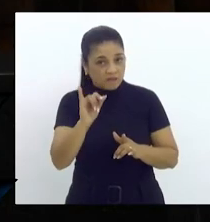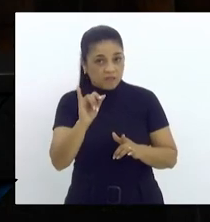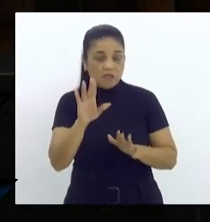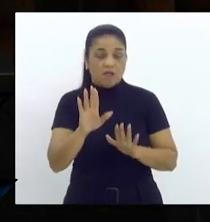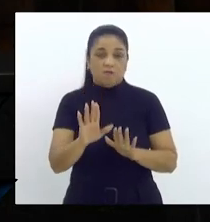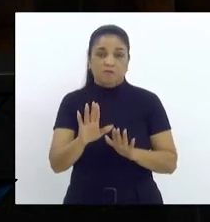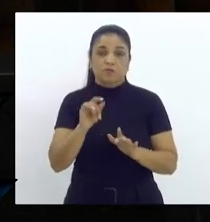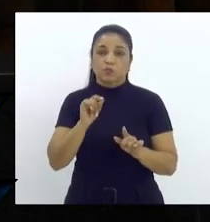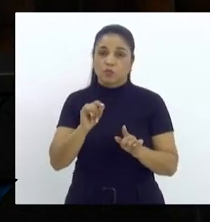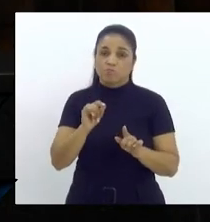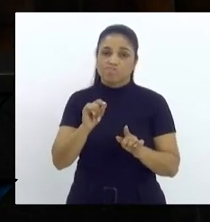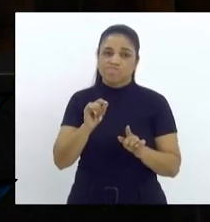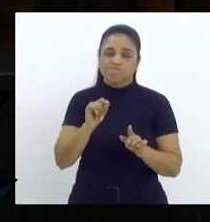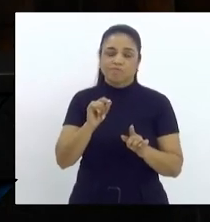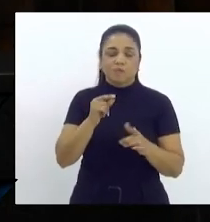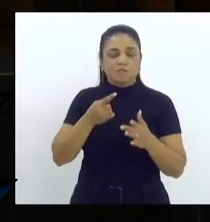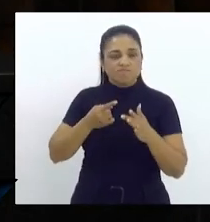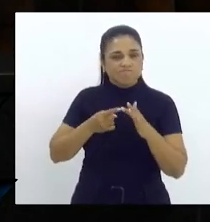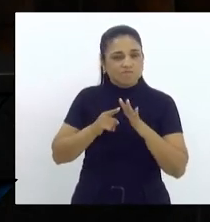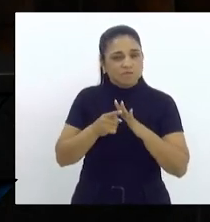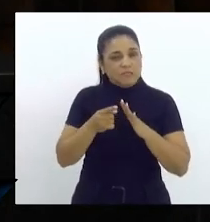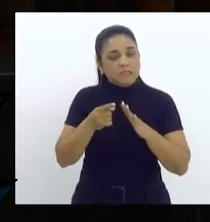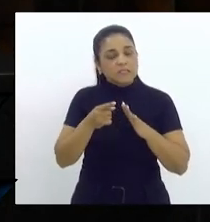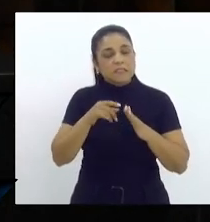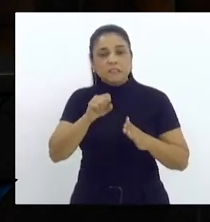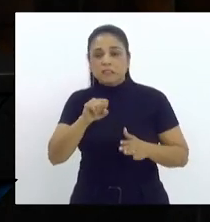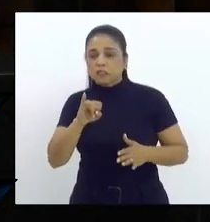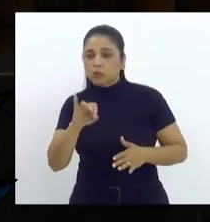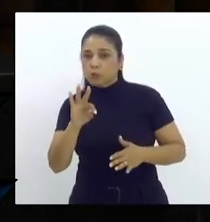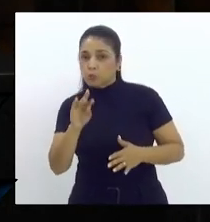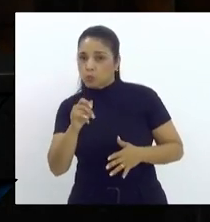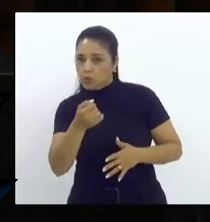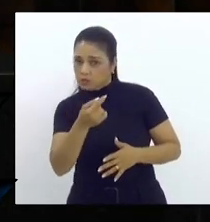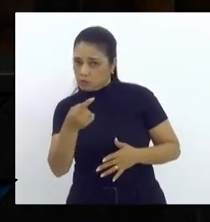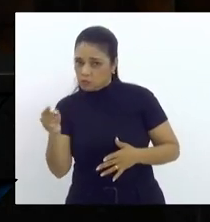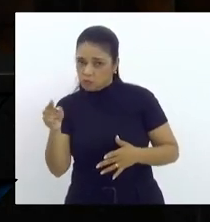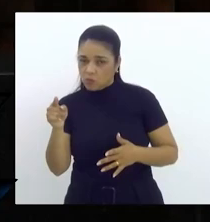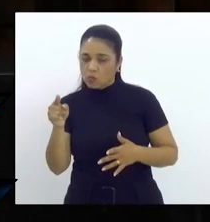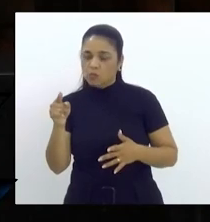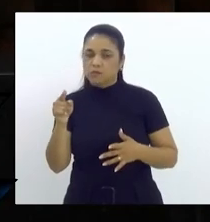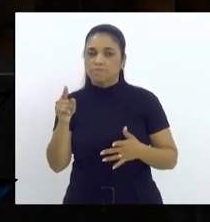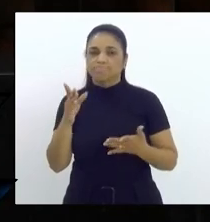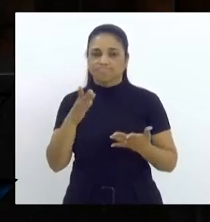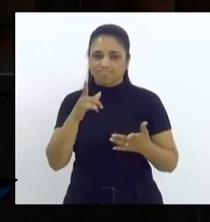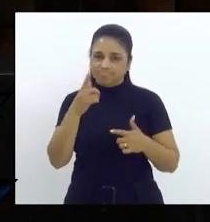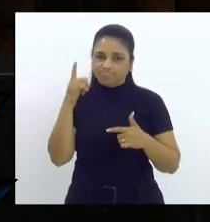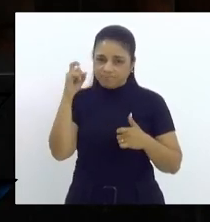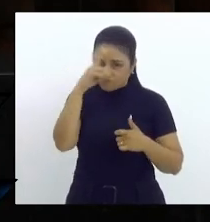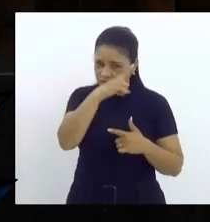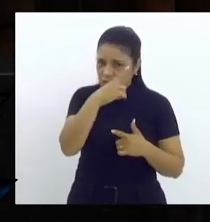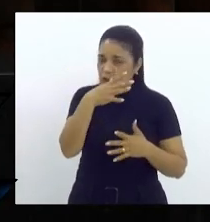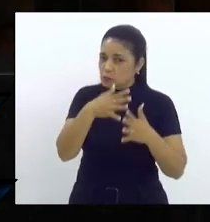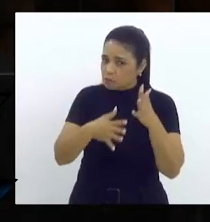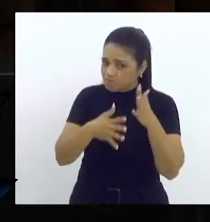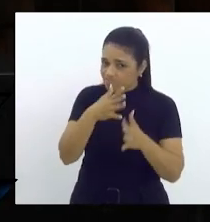profundamente polêmicas em relação à reforma